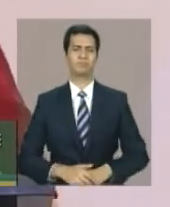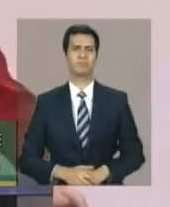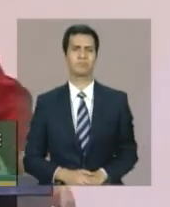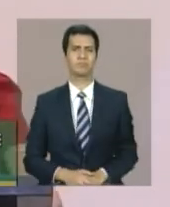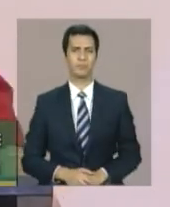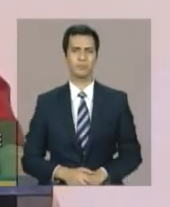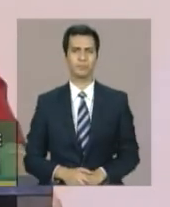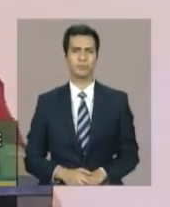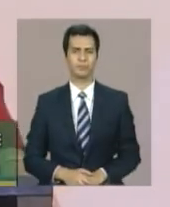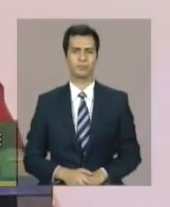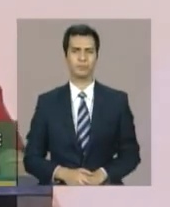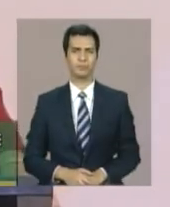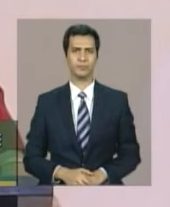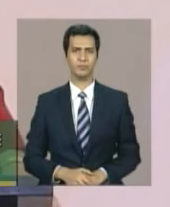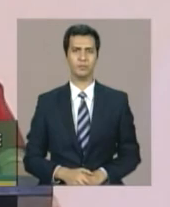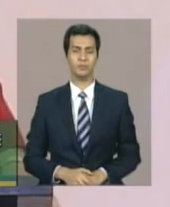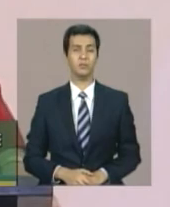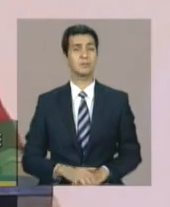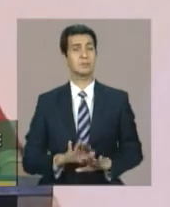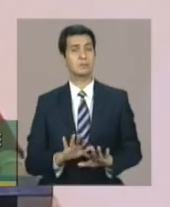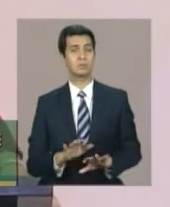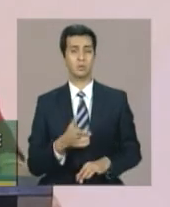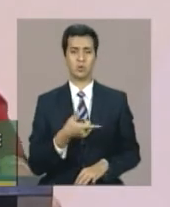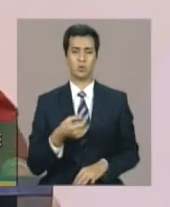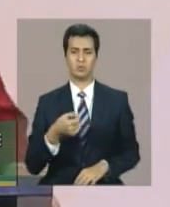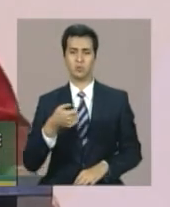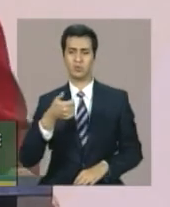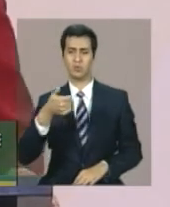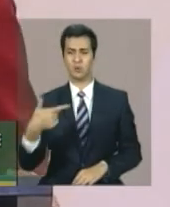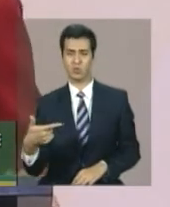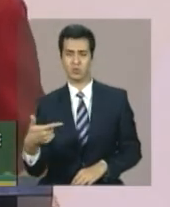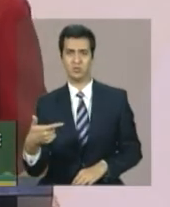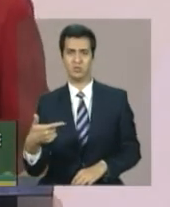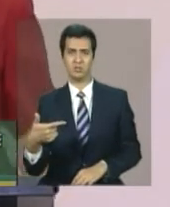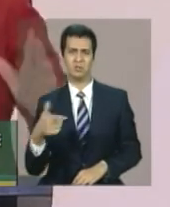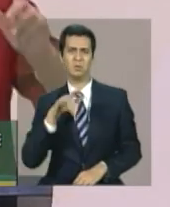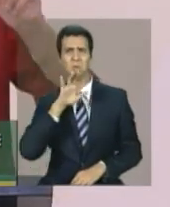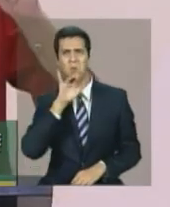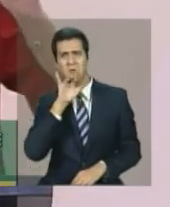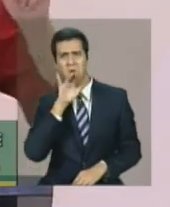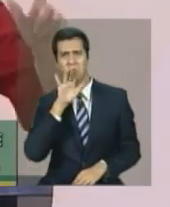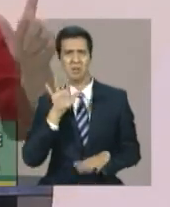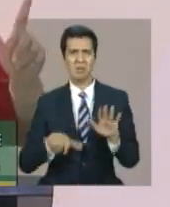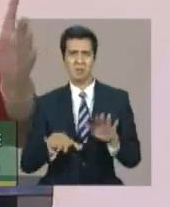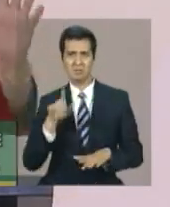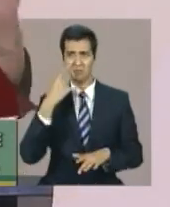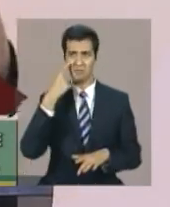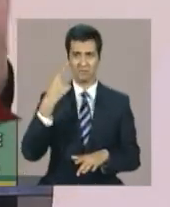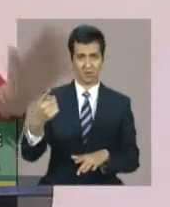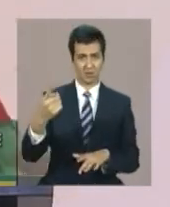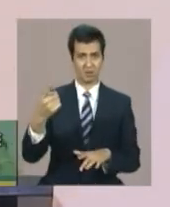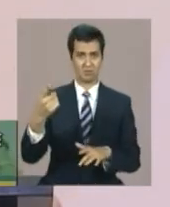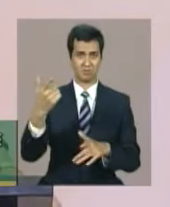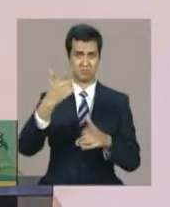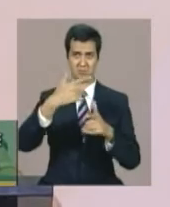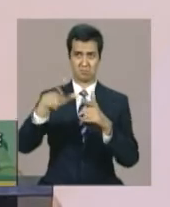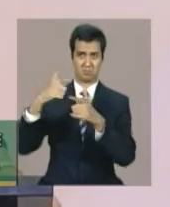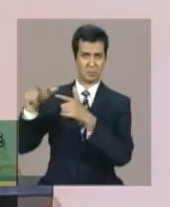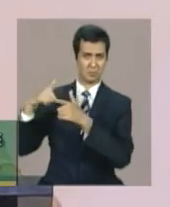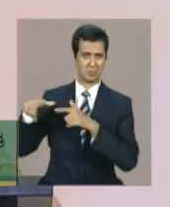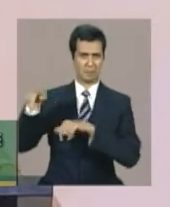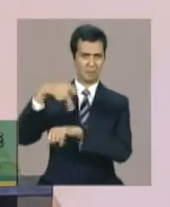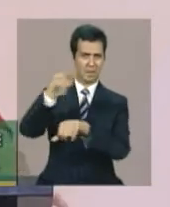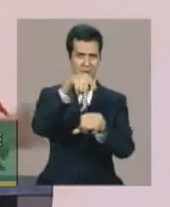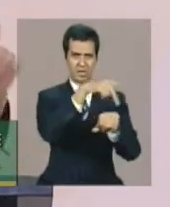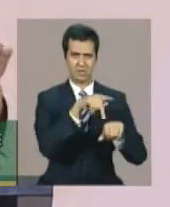de ter um ano de 2012 muito ruim, como a gente está vendo ocorrer em vários